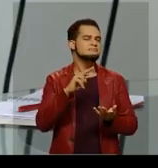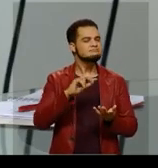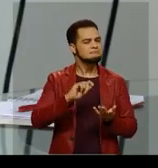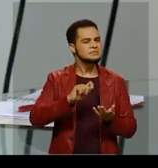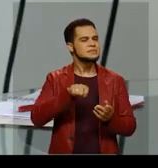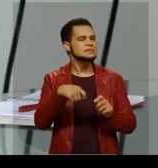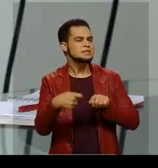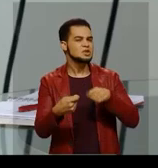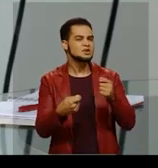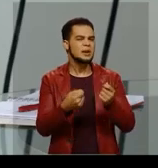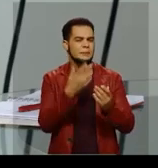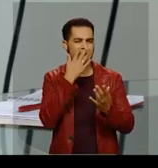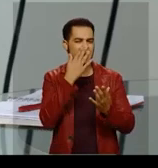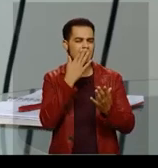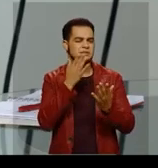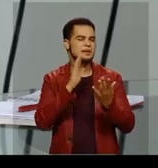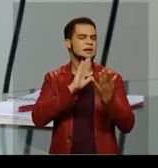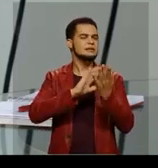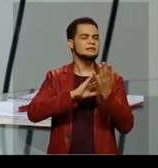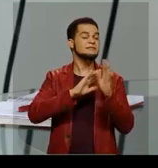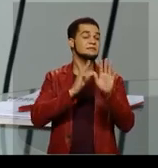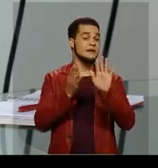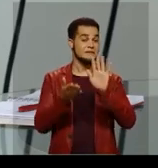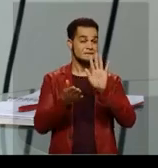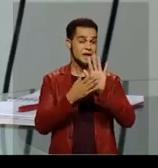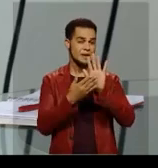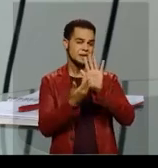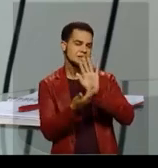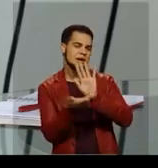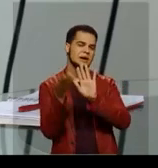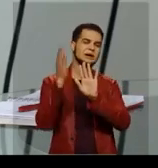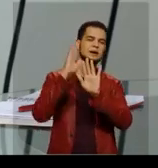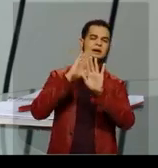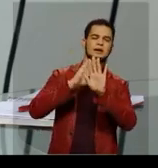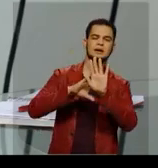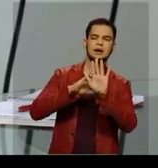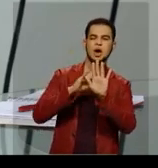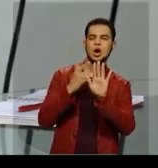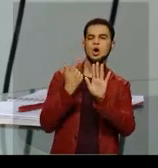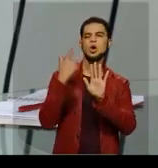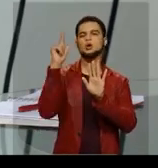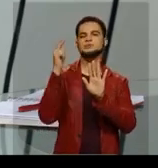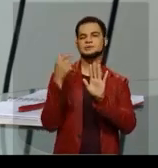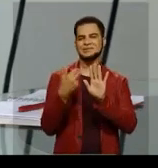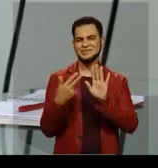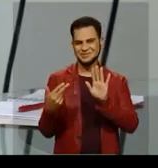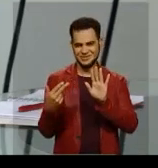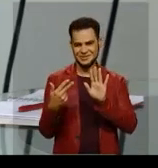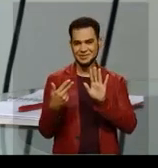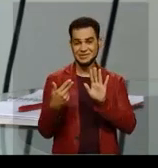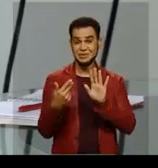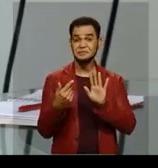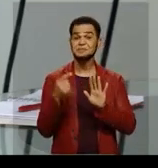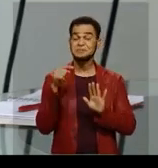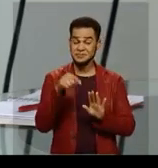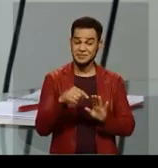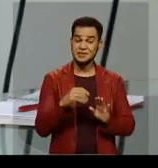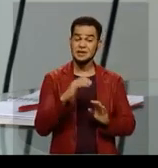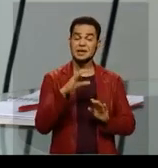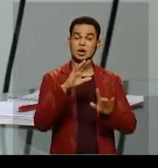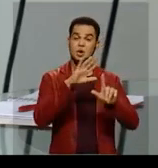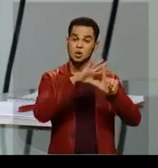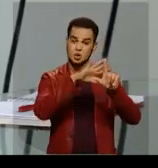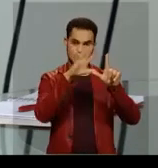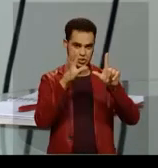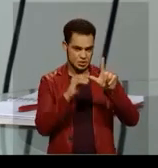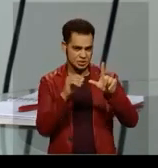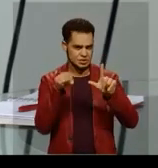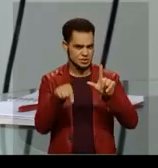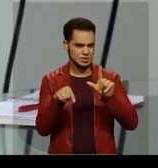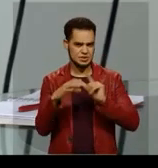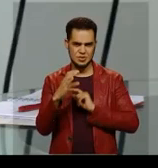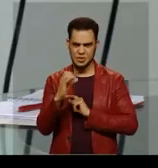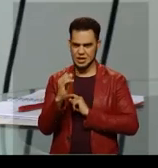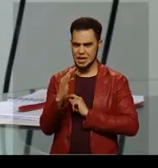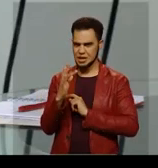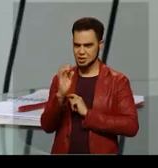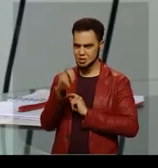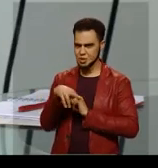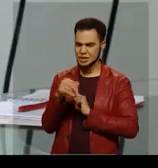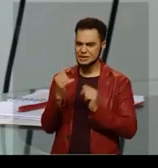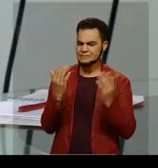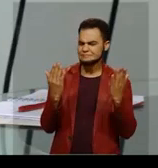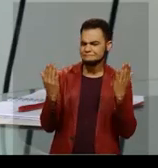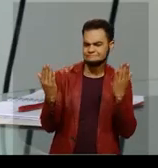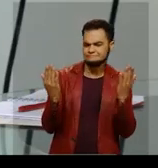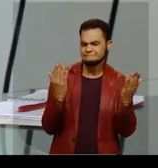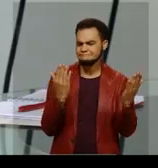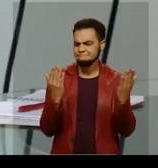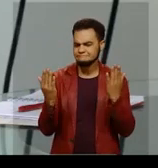por causa do humor mesmo, né? Então o cartoon, e ele tem uma semelhança entre o cartoon e a charge, né, Fernando, que é a